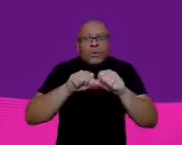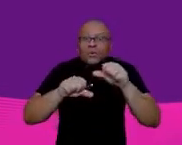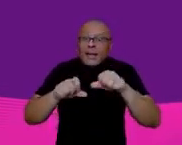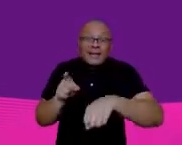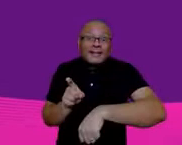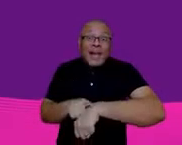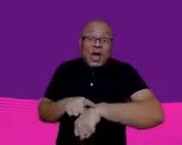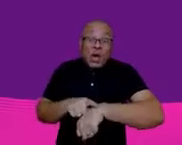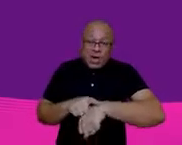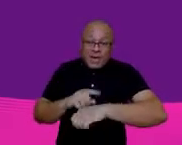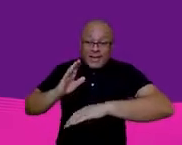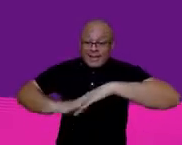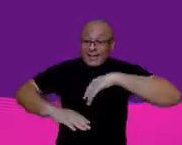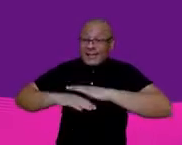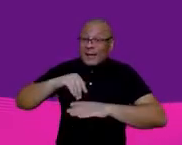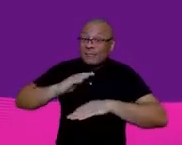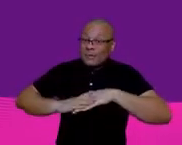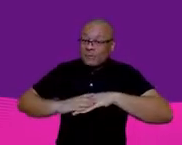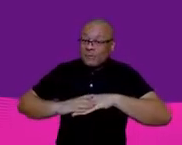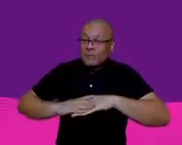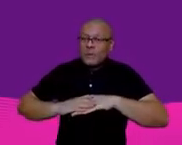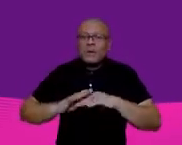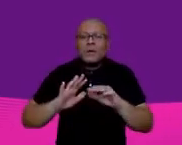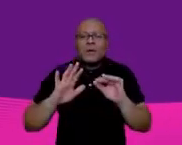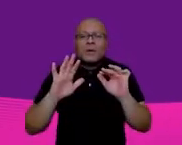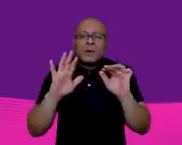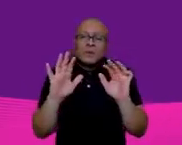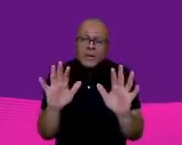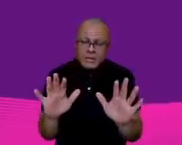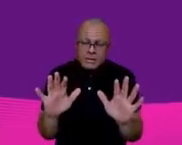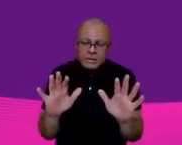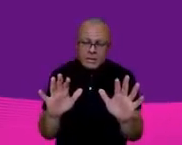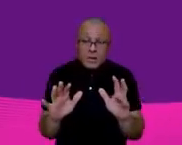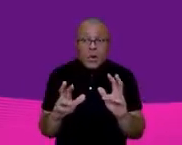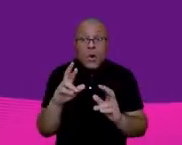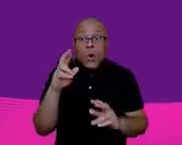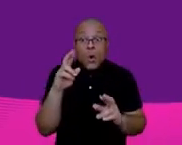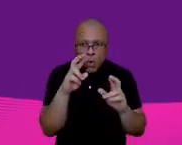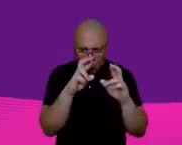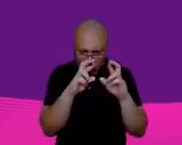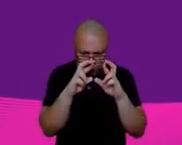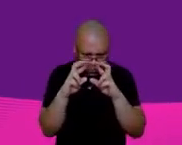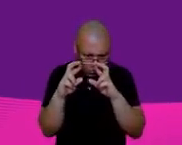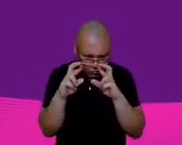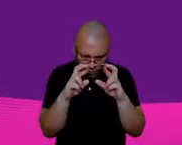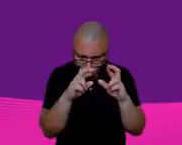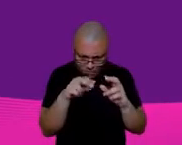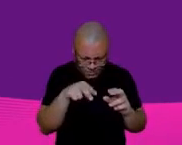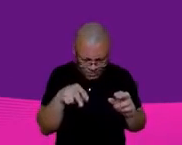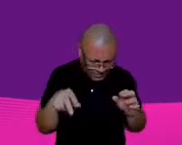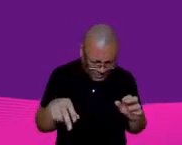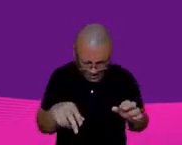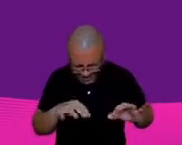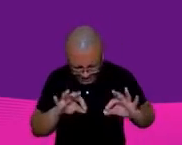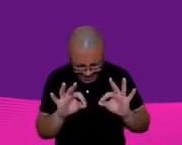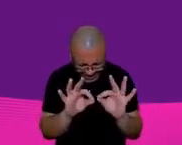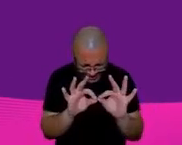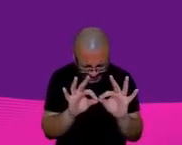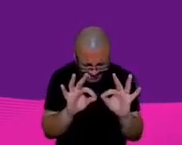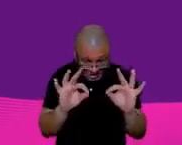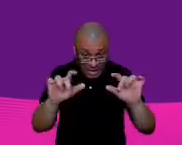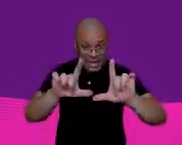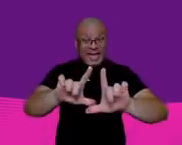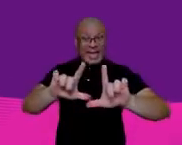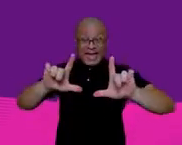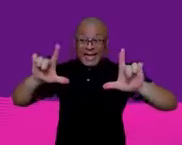manual. E o olho não consegue ver uma resolução tão específica, mas tudo